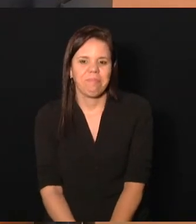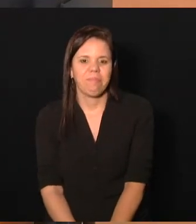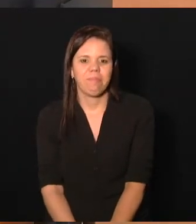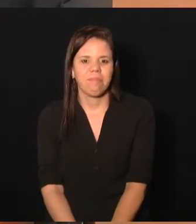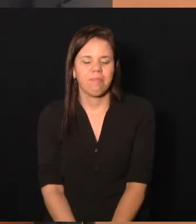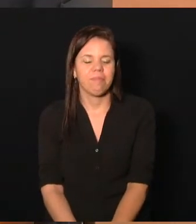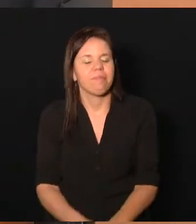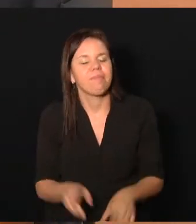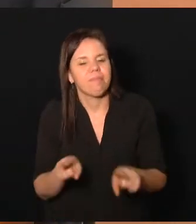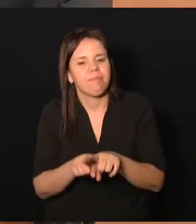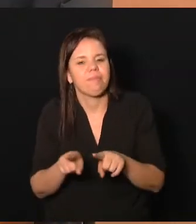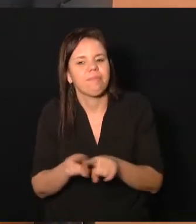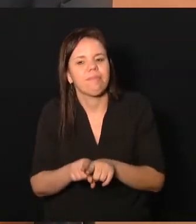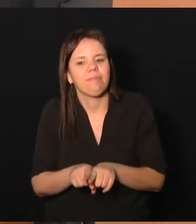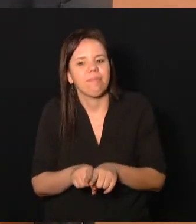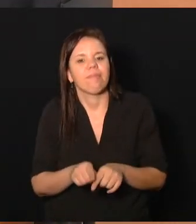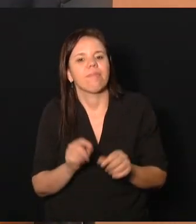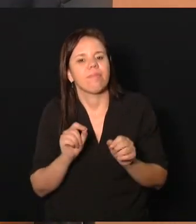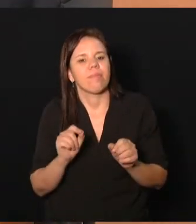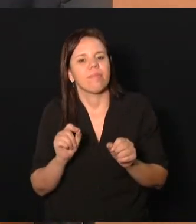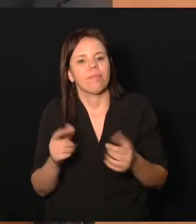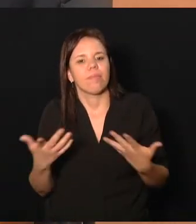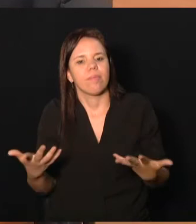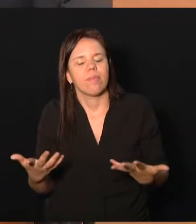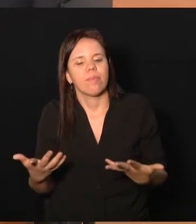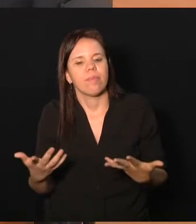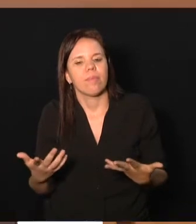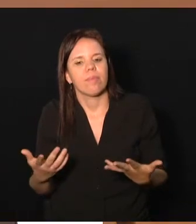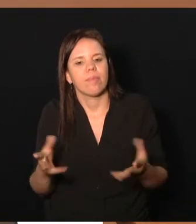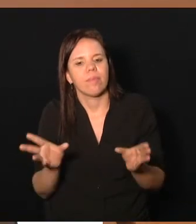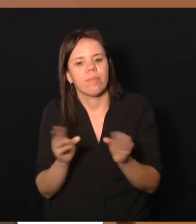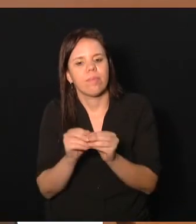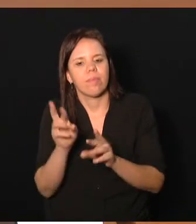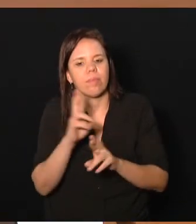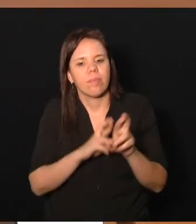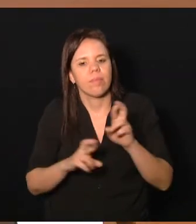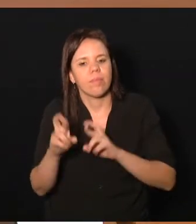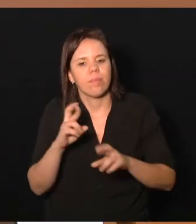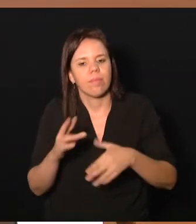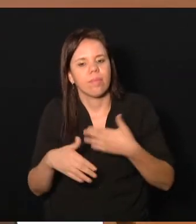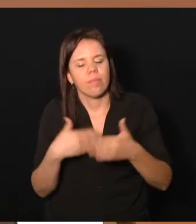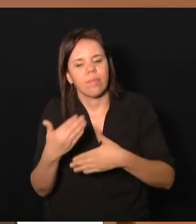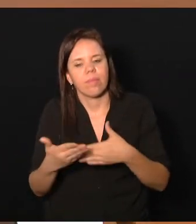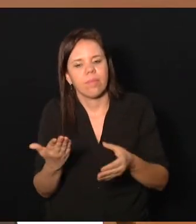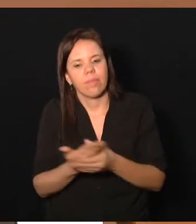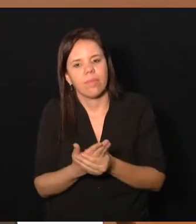também fazer aqui uma pré-análise do processo